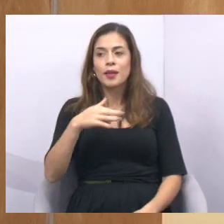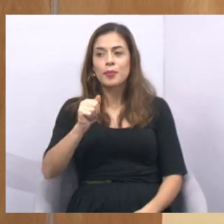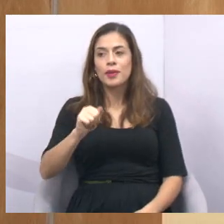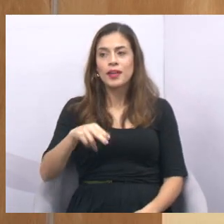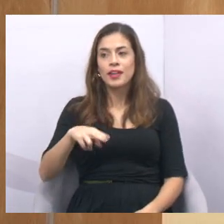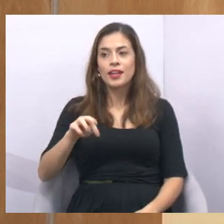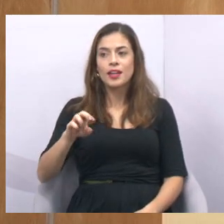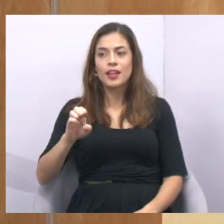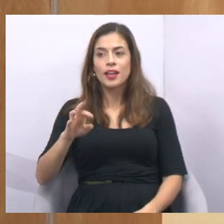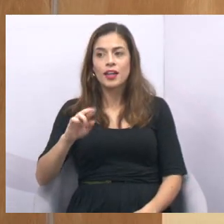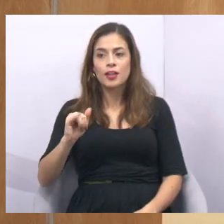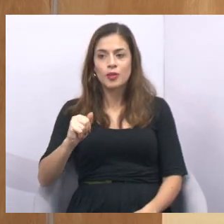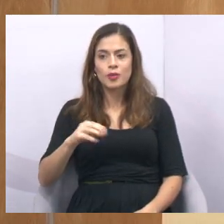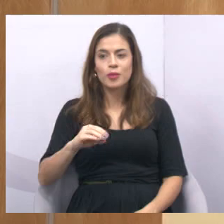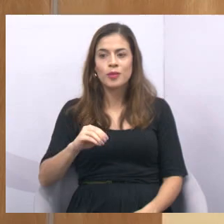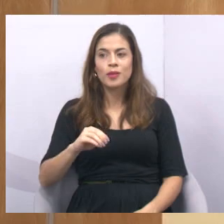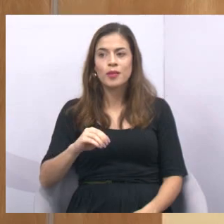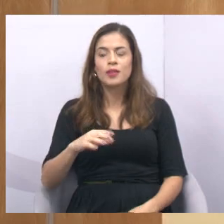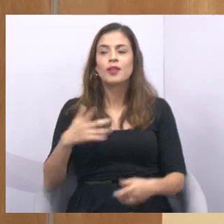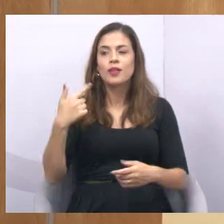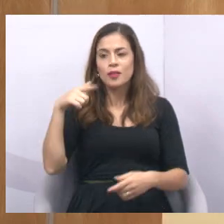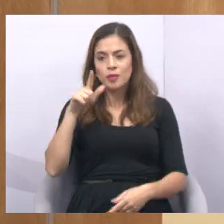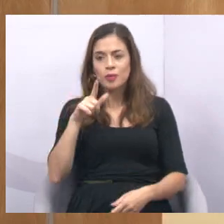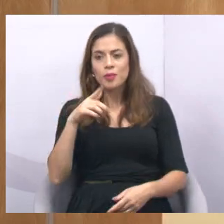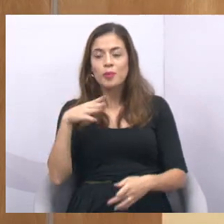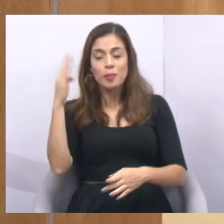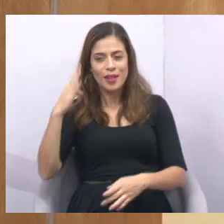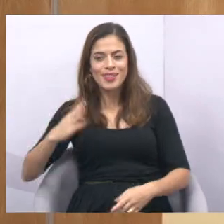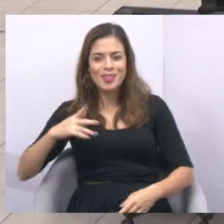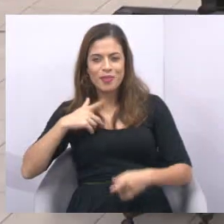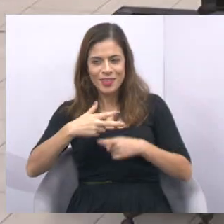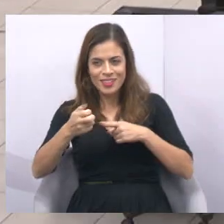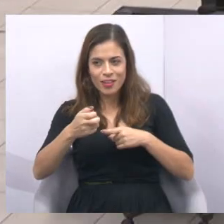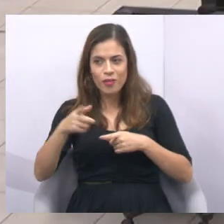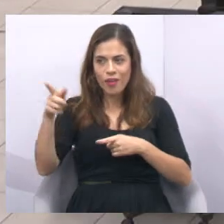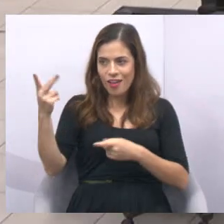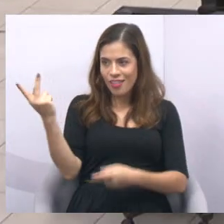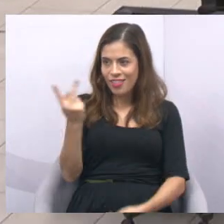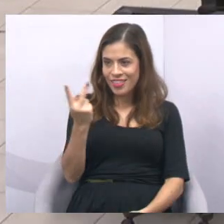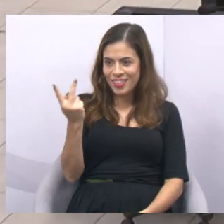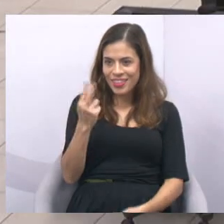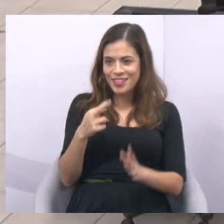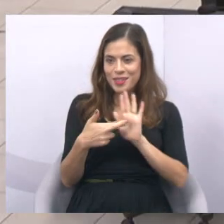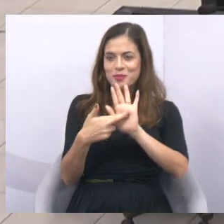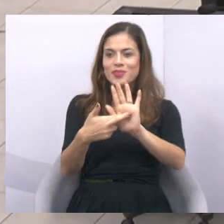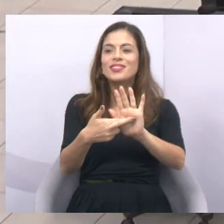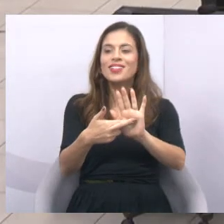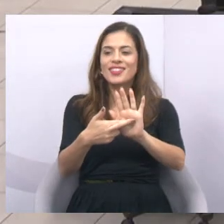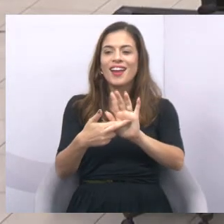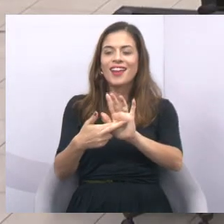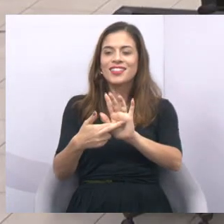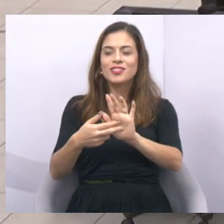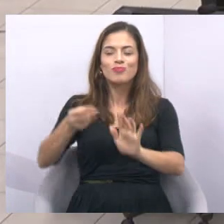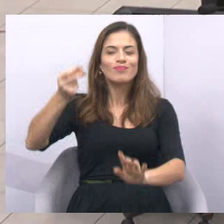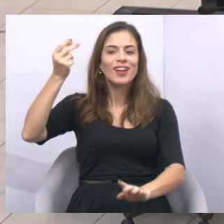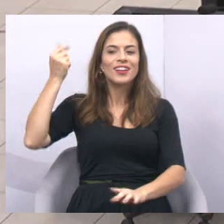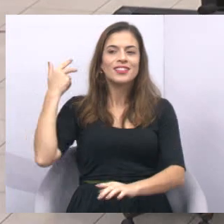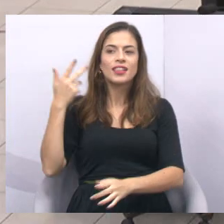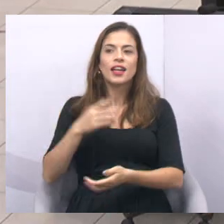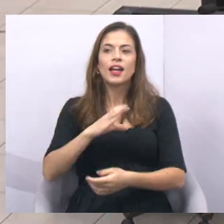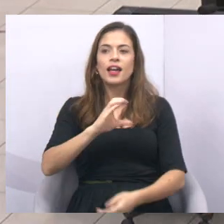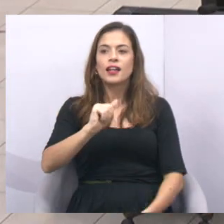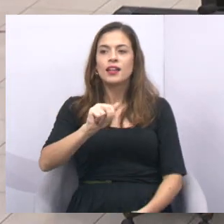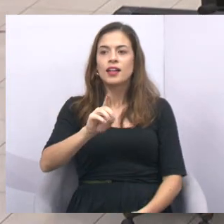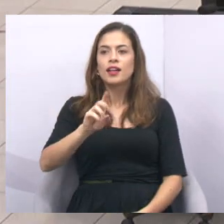campeonato pan-americano que o Brasil ganhou lá dentro dos Estados Unidos? Nós temos 2 aqui, representantes dessa geração, o Cadum